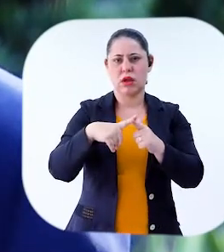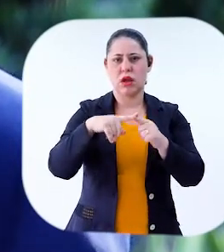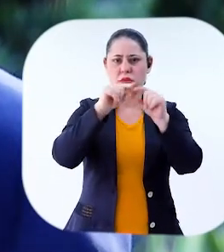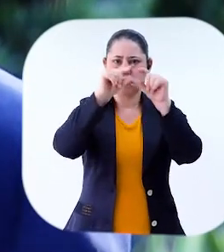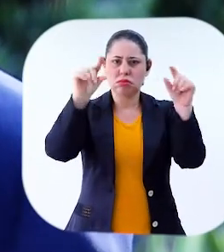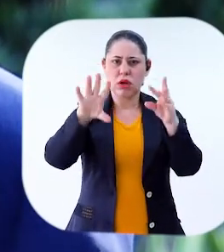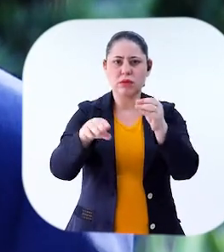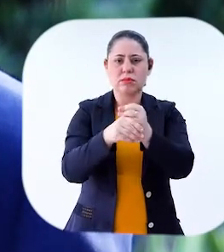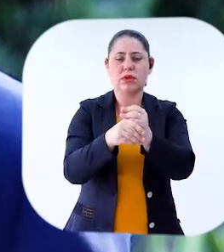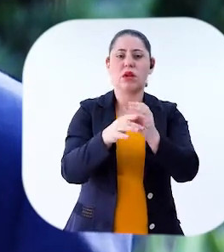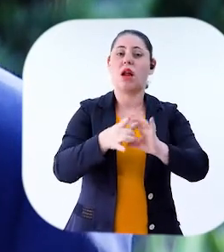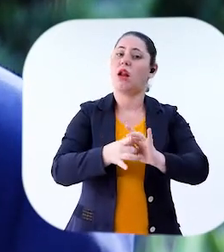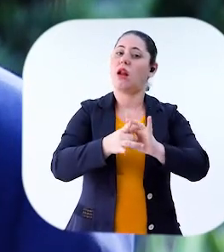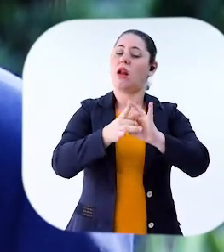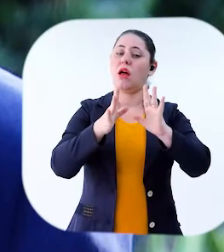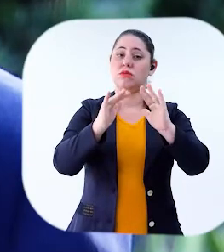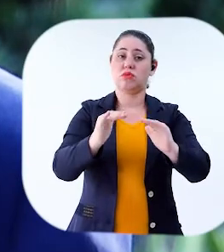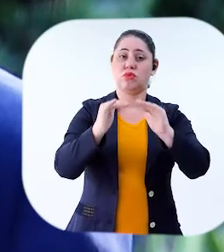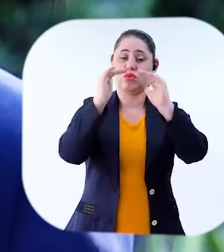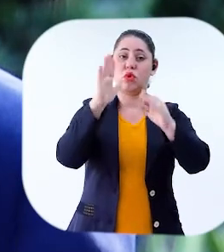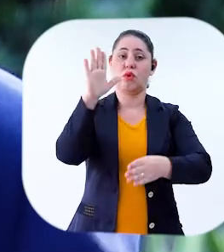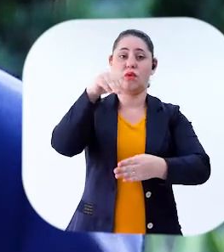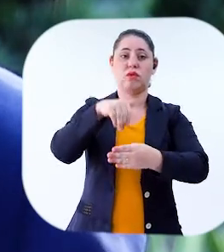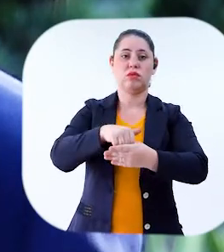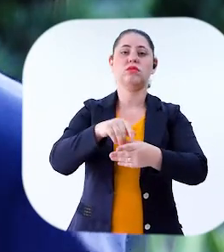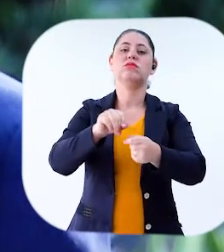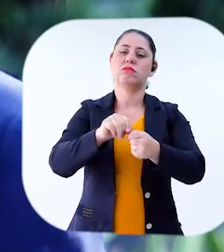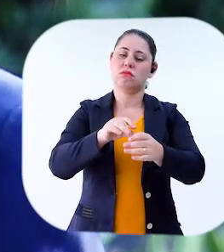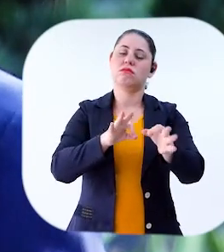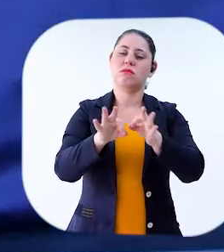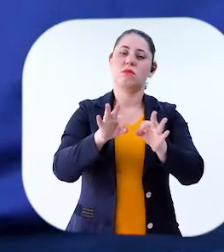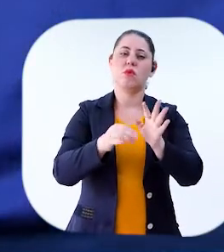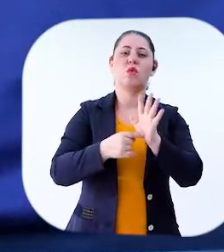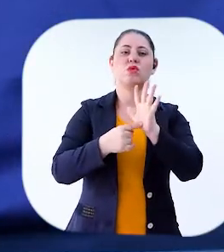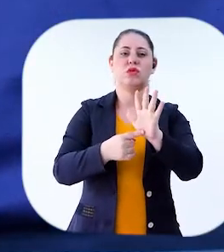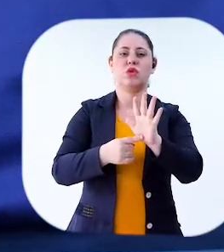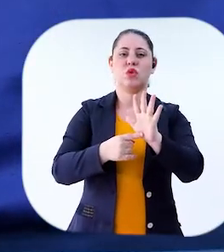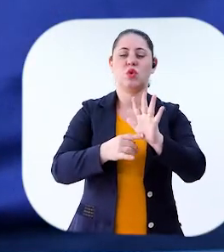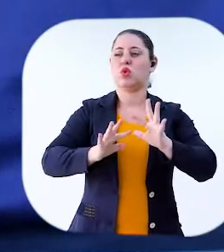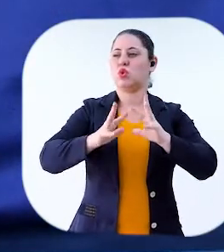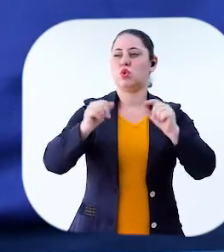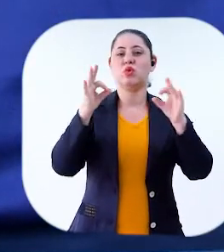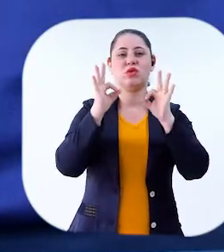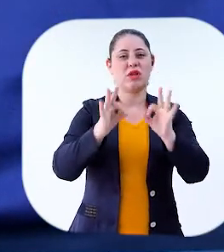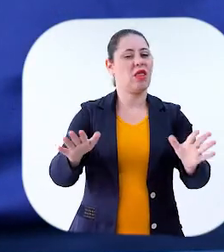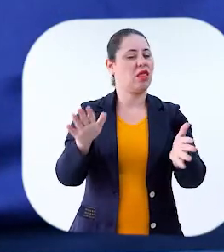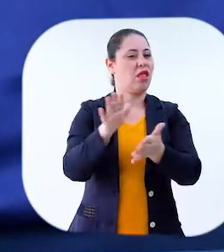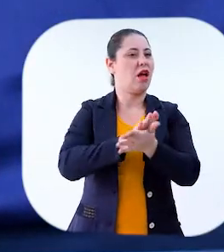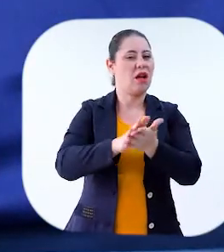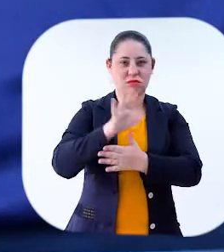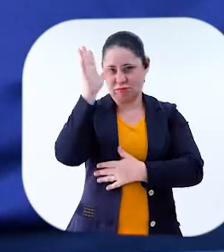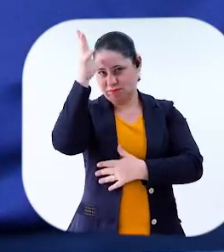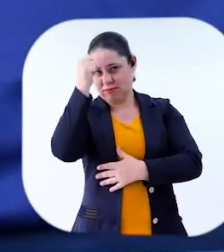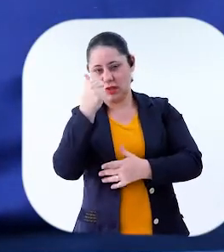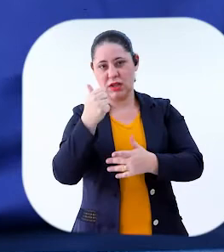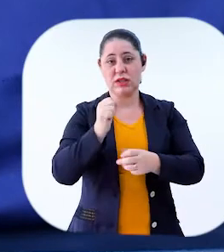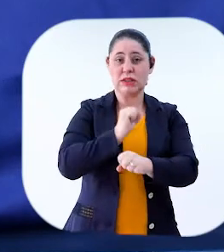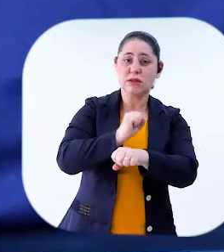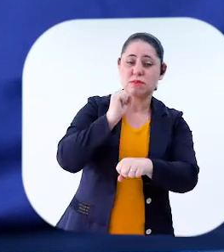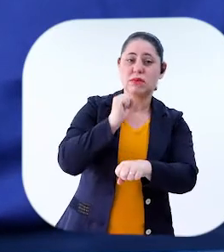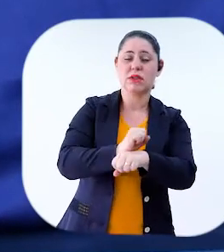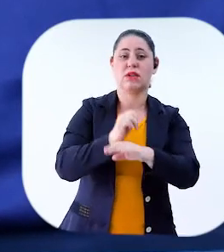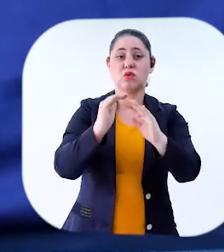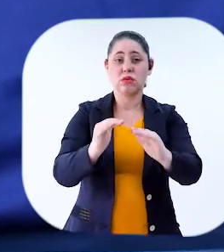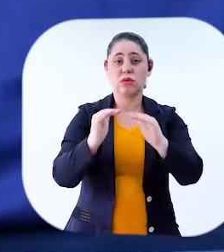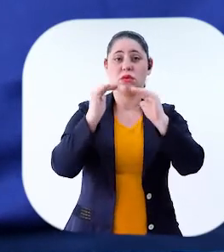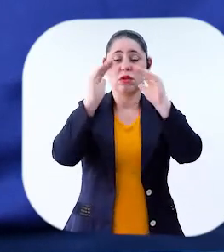tratado, mas a emenda autorizou o Tribunal Superior Eleitoral a tratar disso. É o famoso tudo certo e nada resolvido, né? A gente está esperando ainda